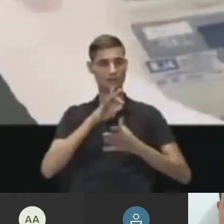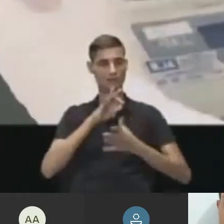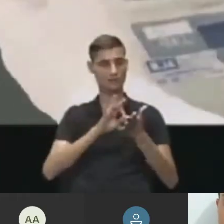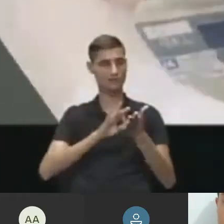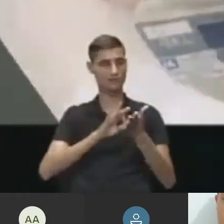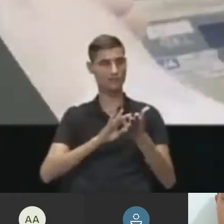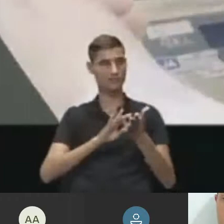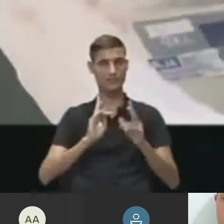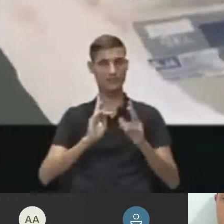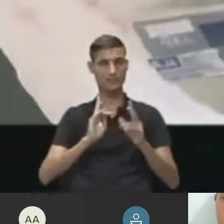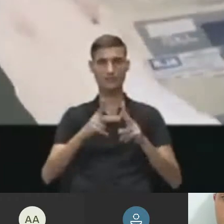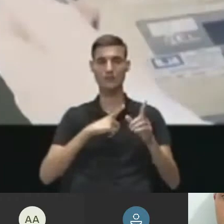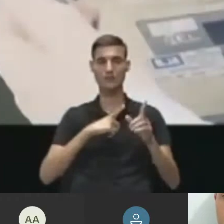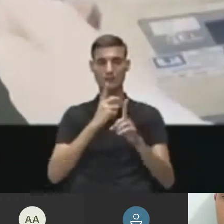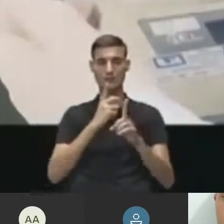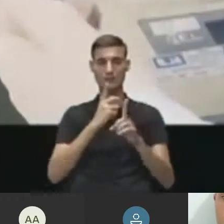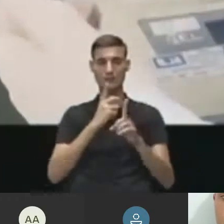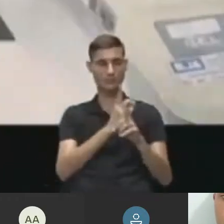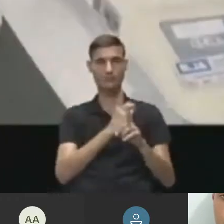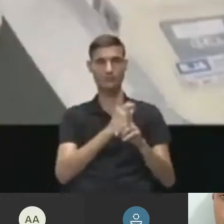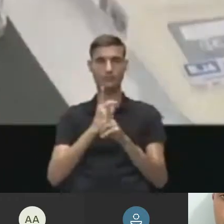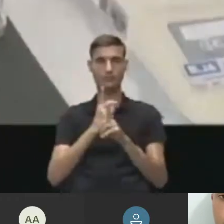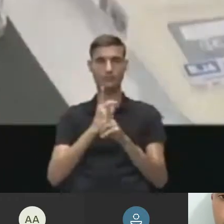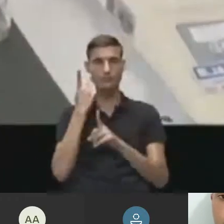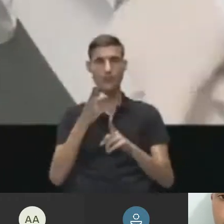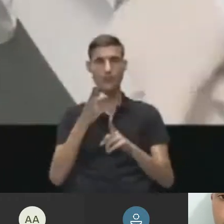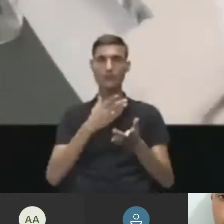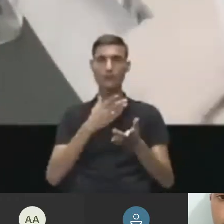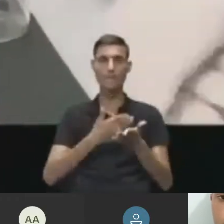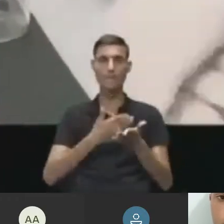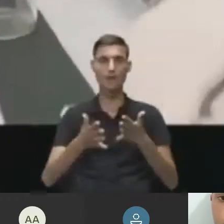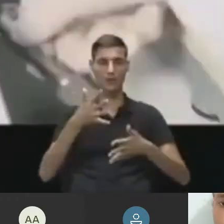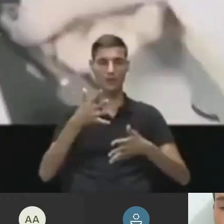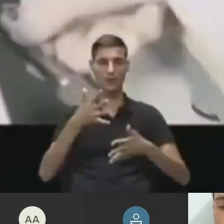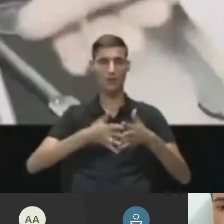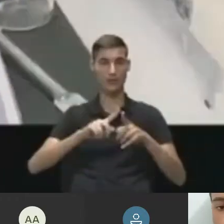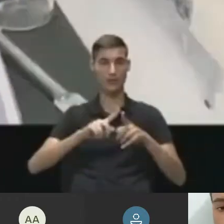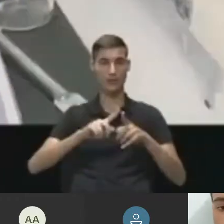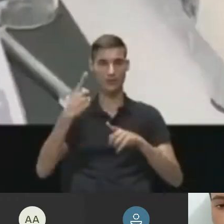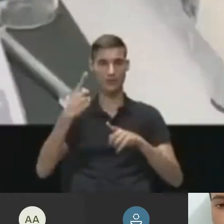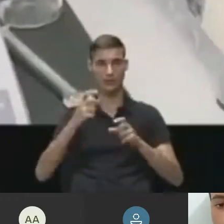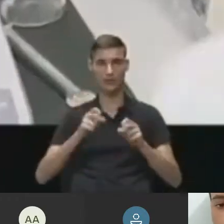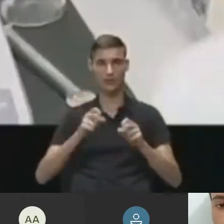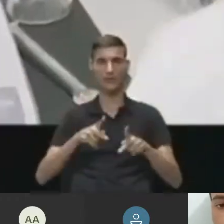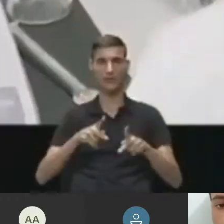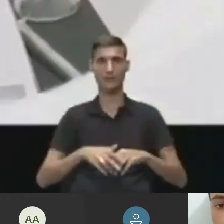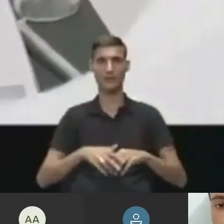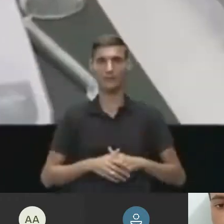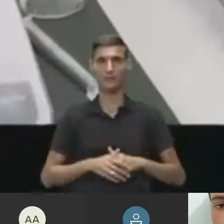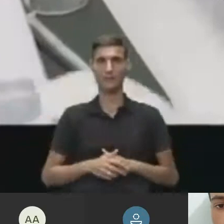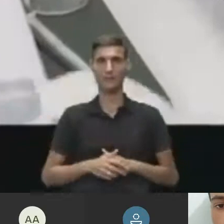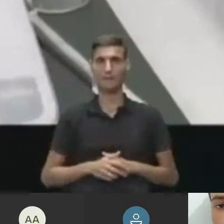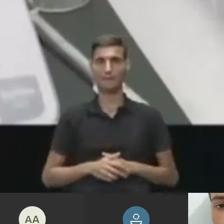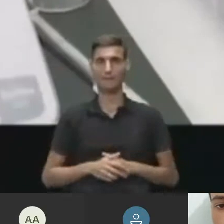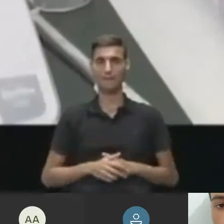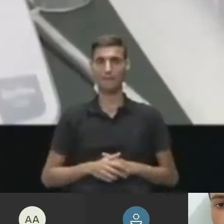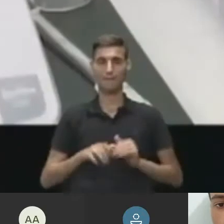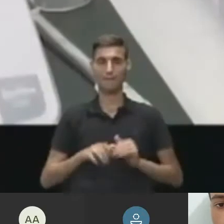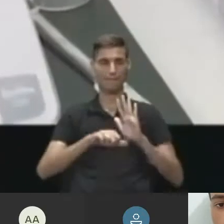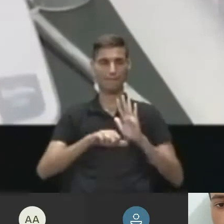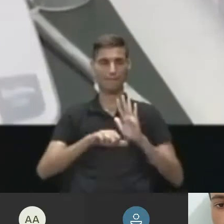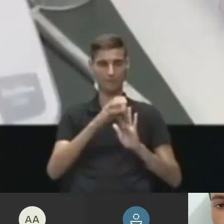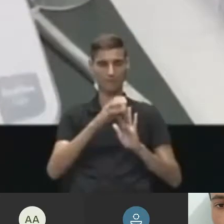A terceira é a anilina e a quarta vai ser o ácido benzoico. Vamos pesar essas 4